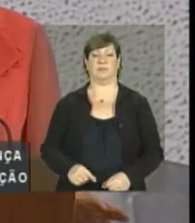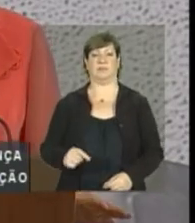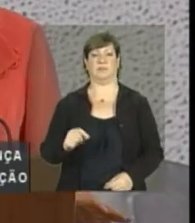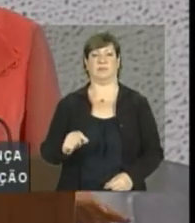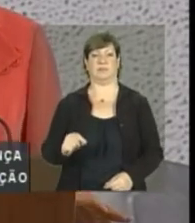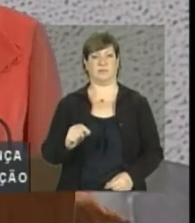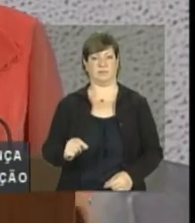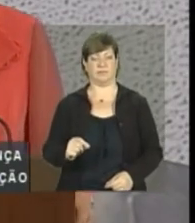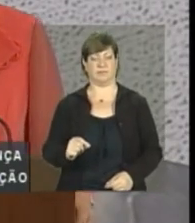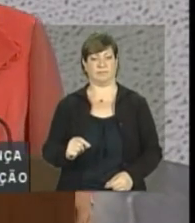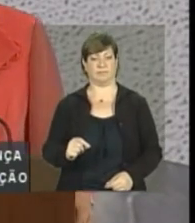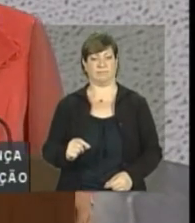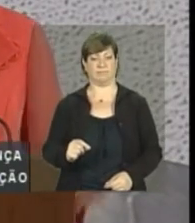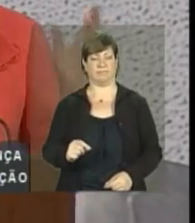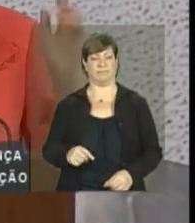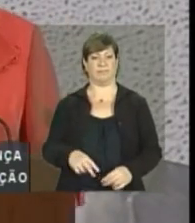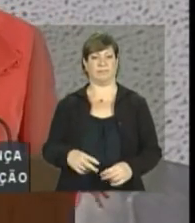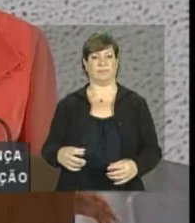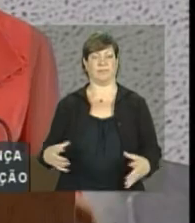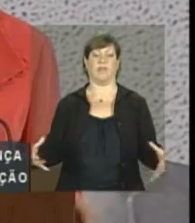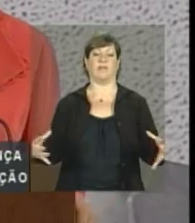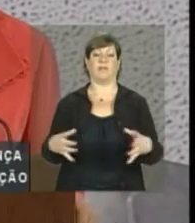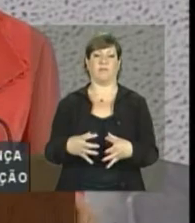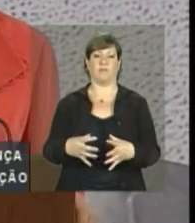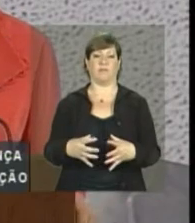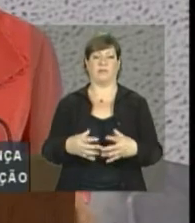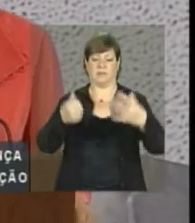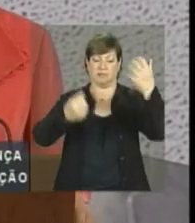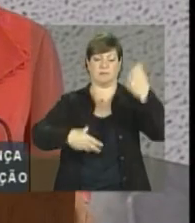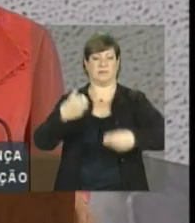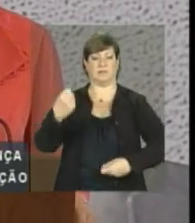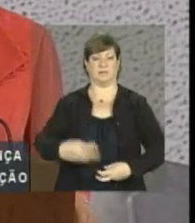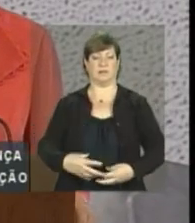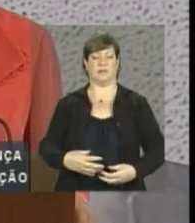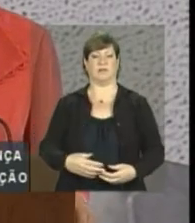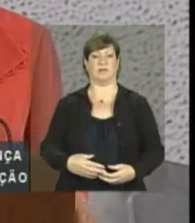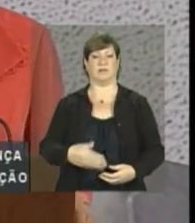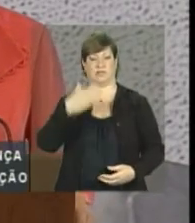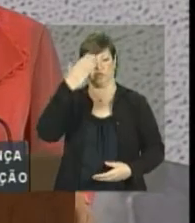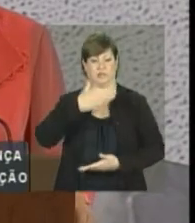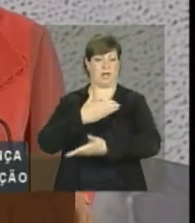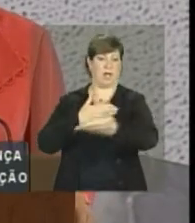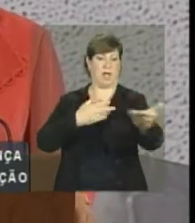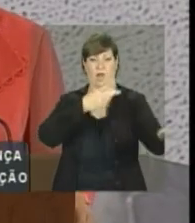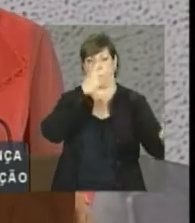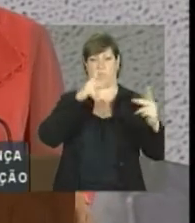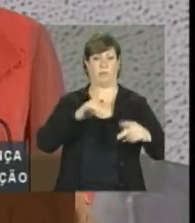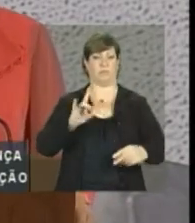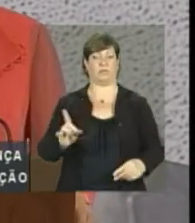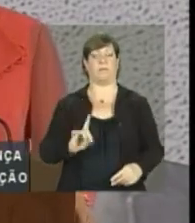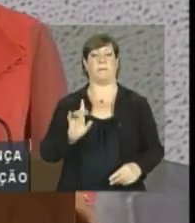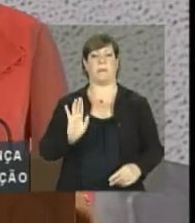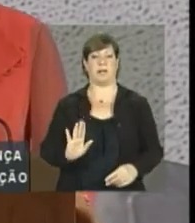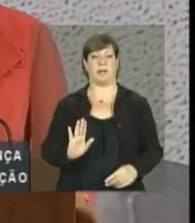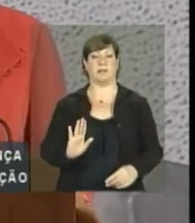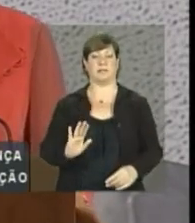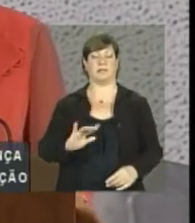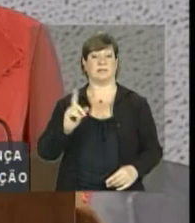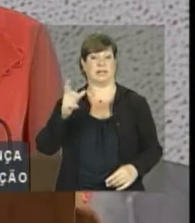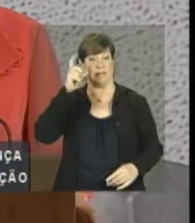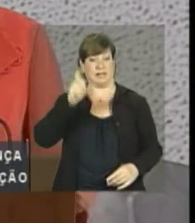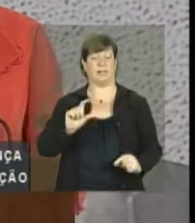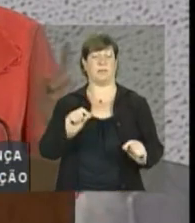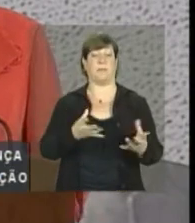prestando contas, não a seu povo, mas a interesses que muitas